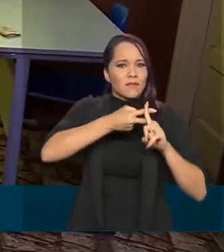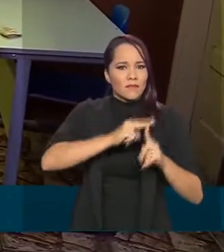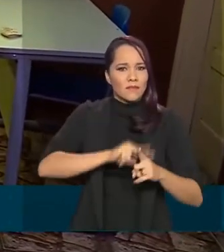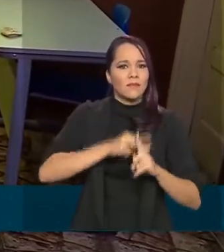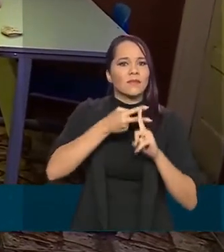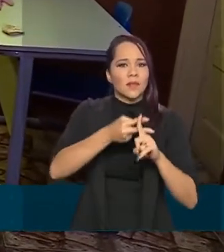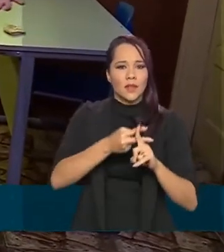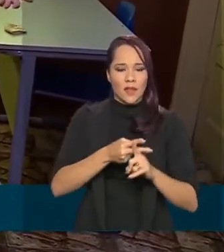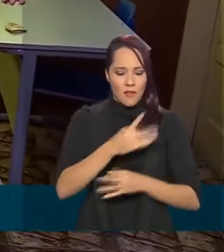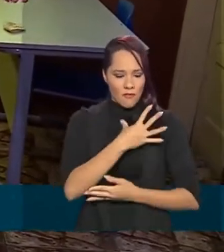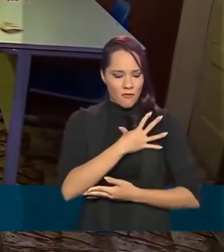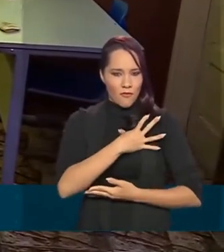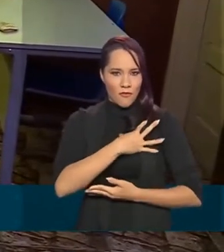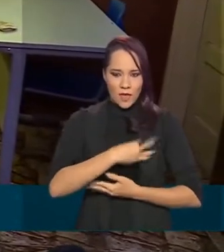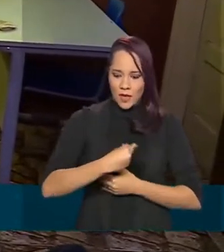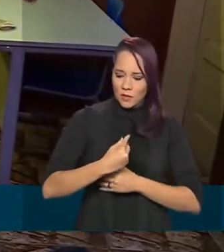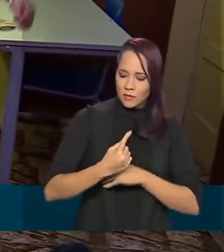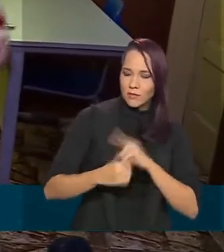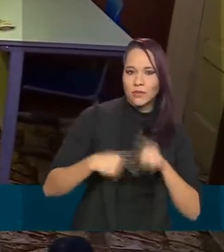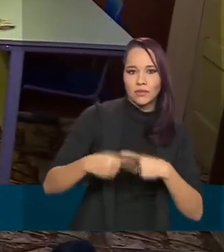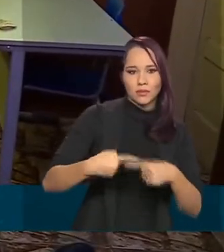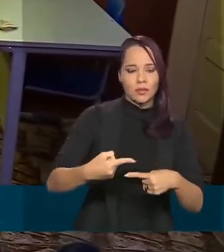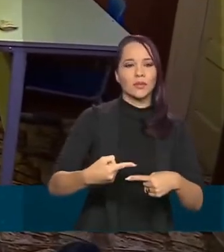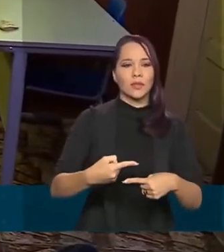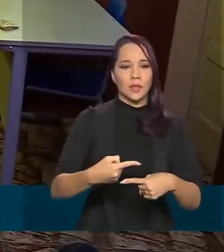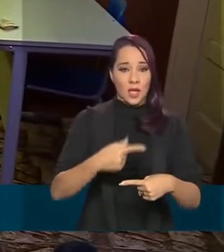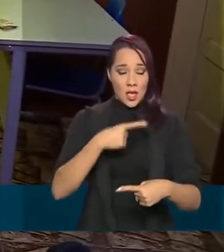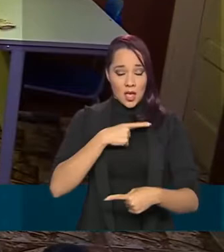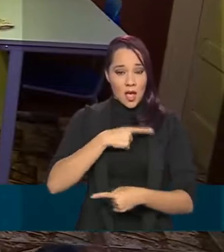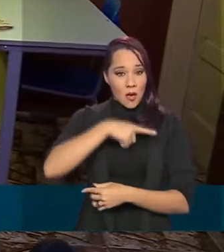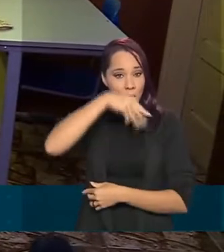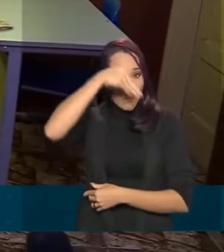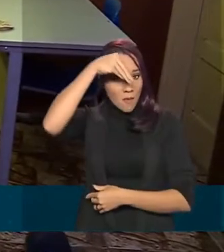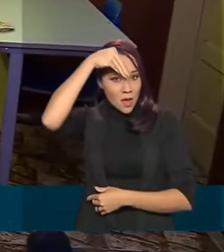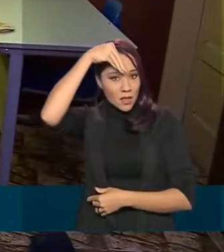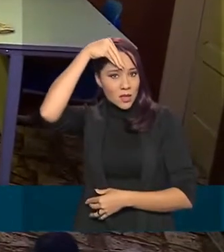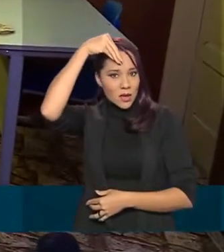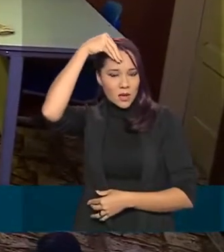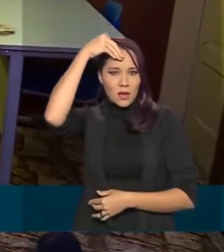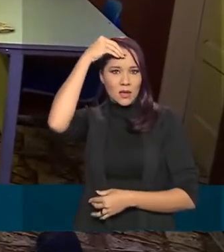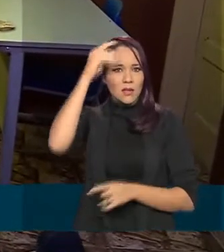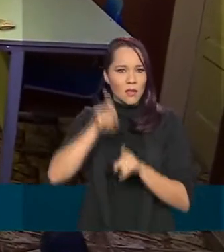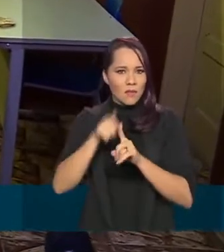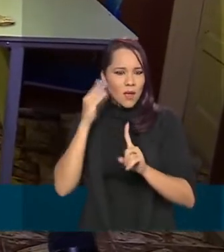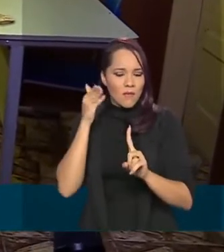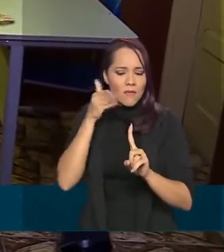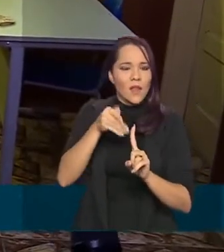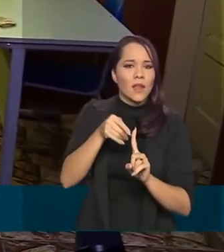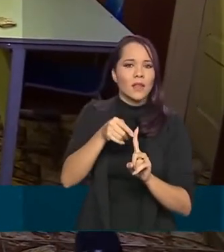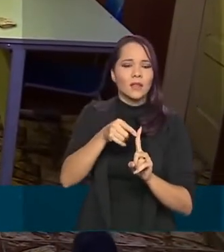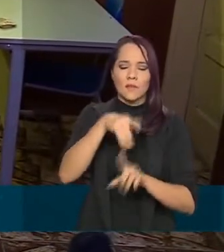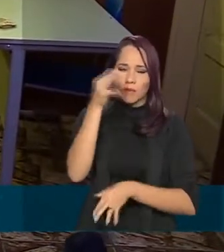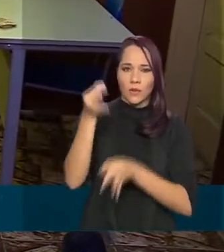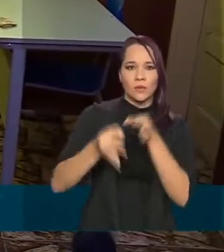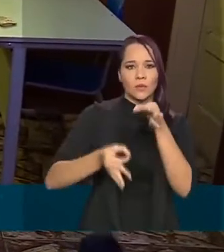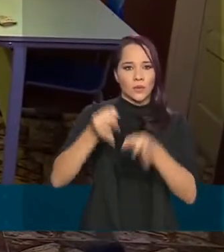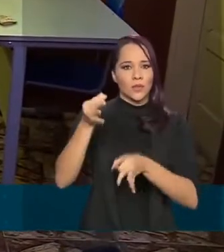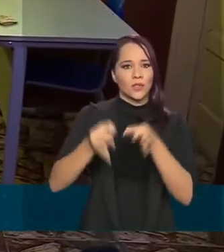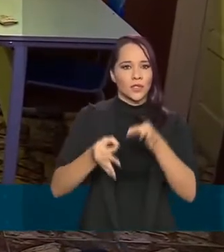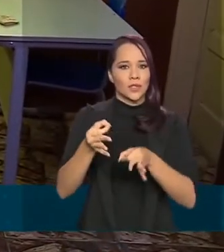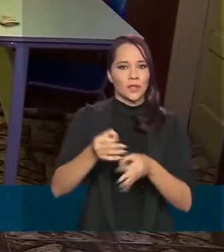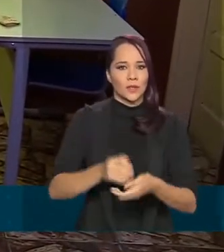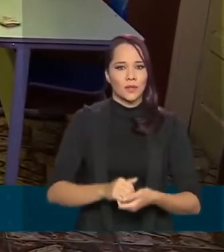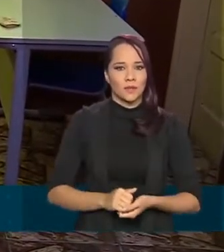gerando filhos para o mundo. Fui madrinha e referência para a justiça e o